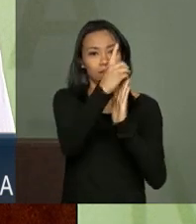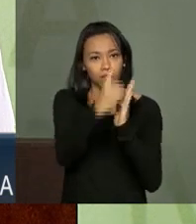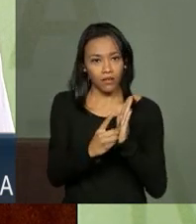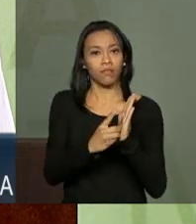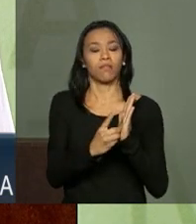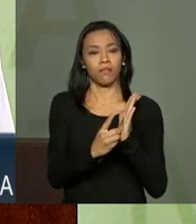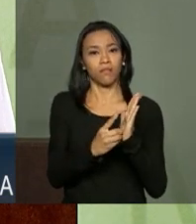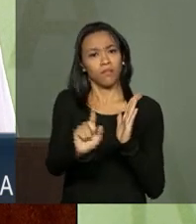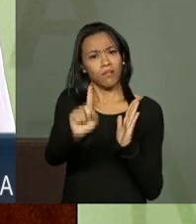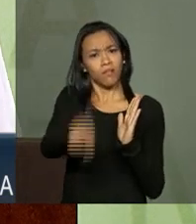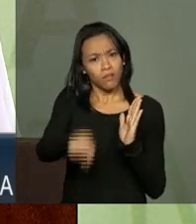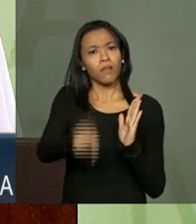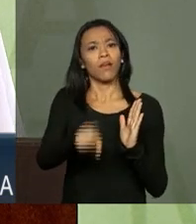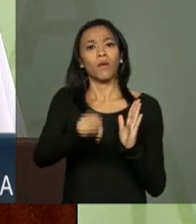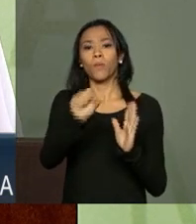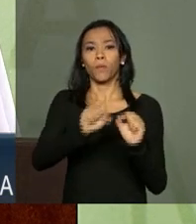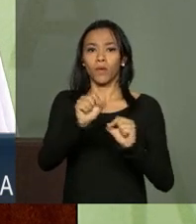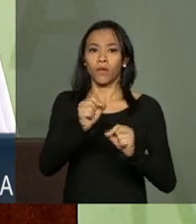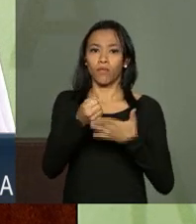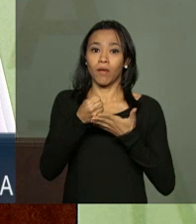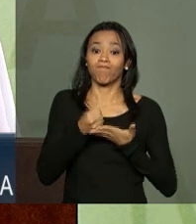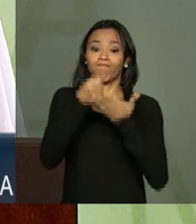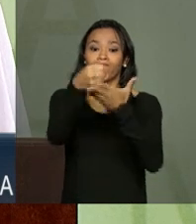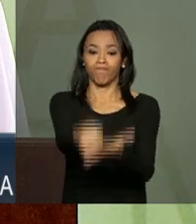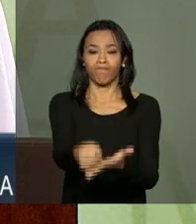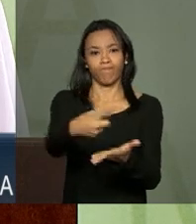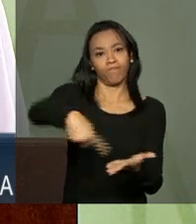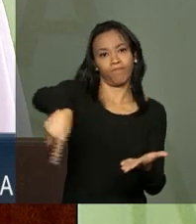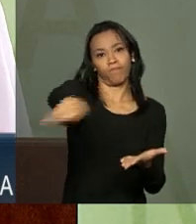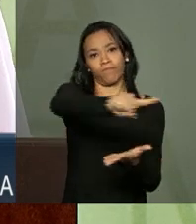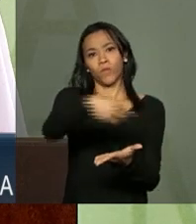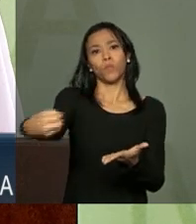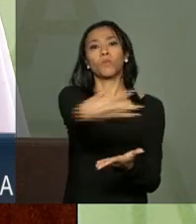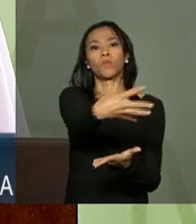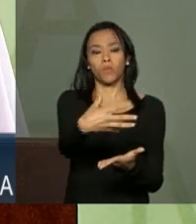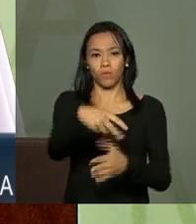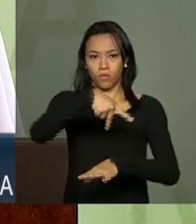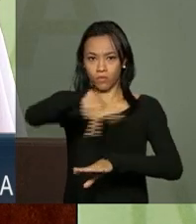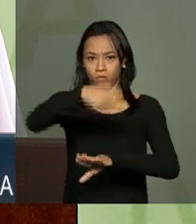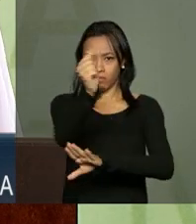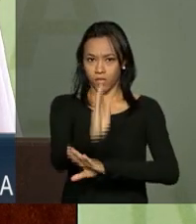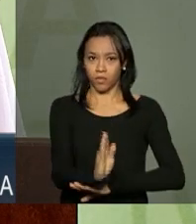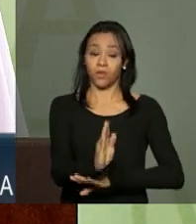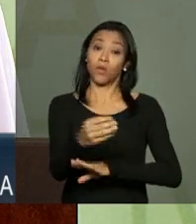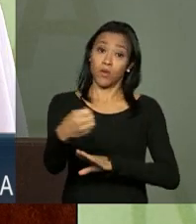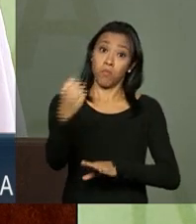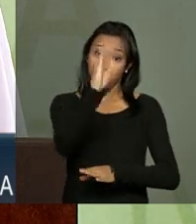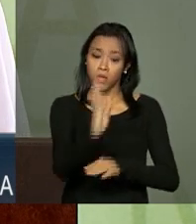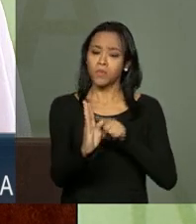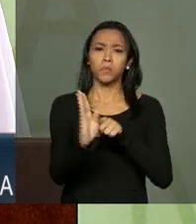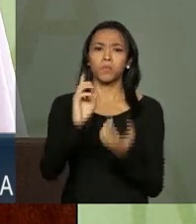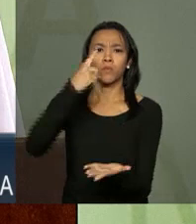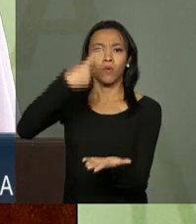dúvida, uma contribuição para construir um novo Brasil, um Brasil